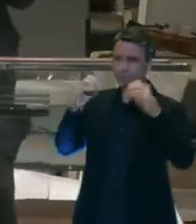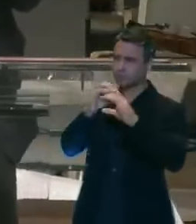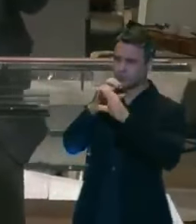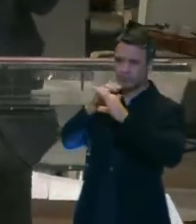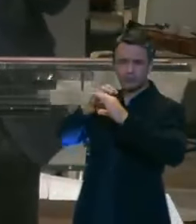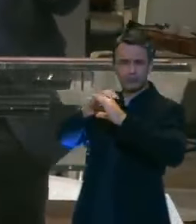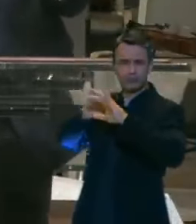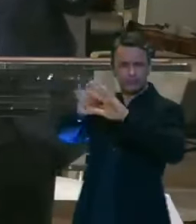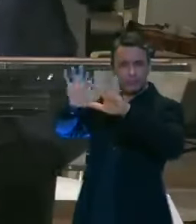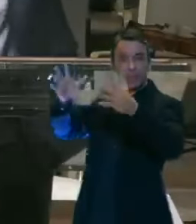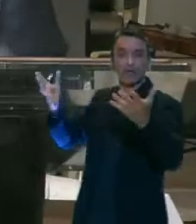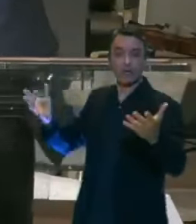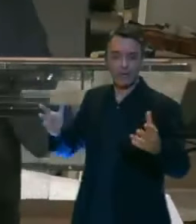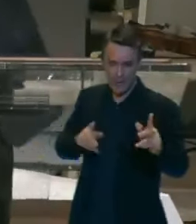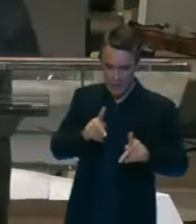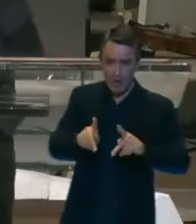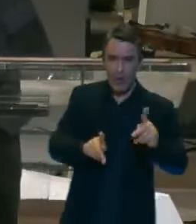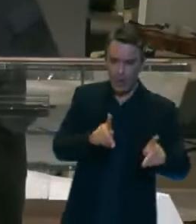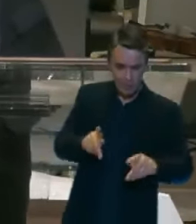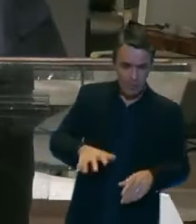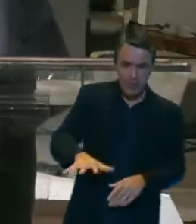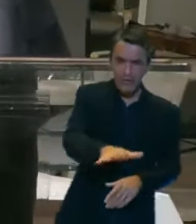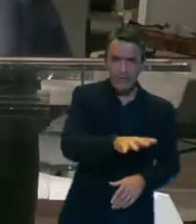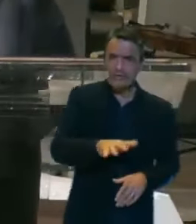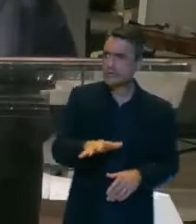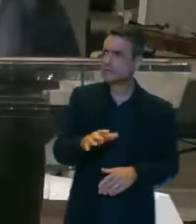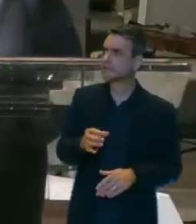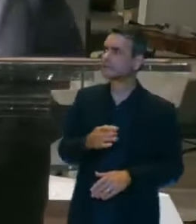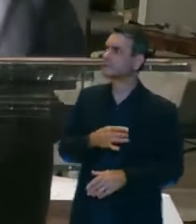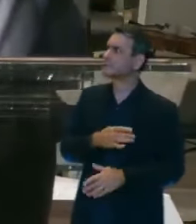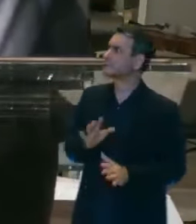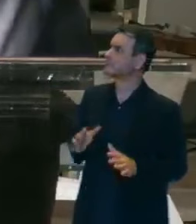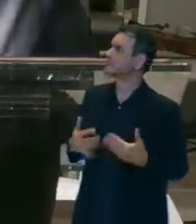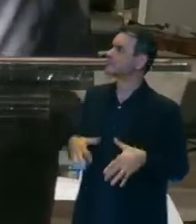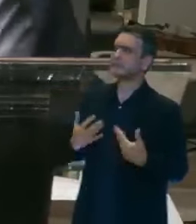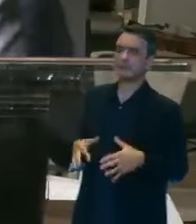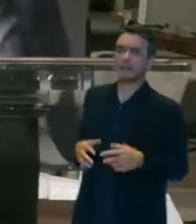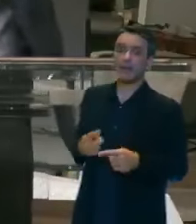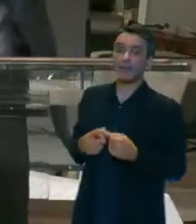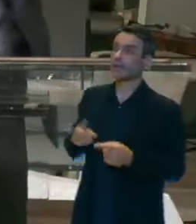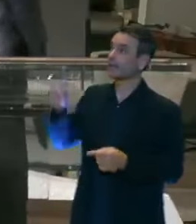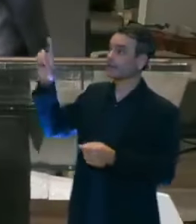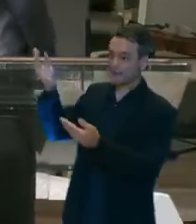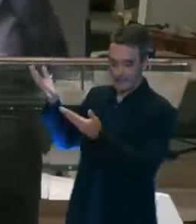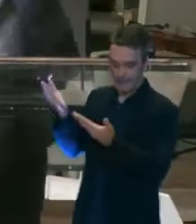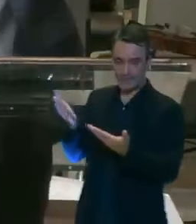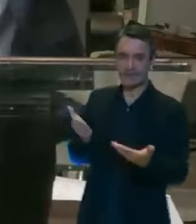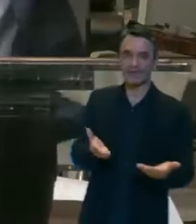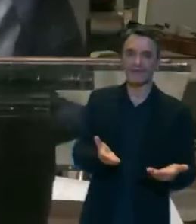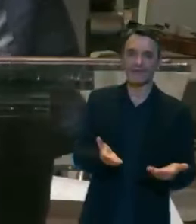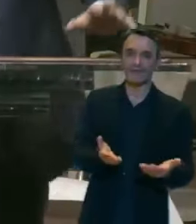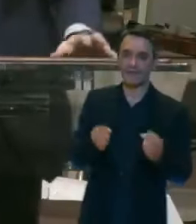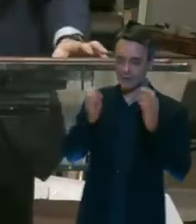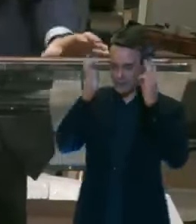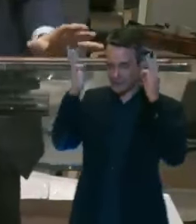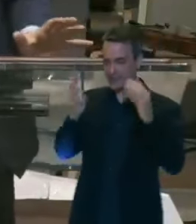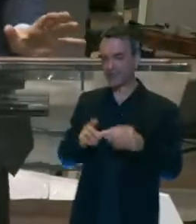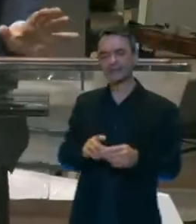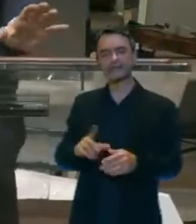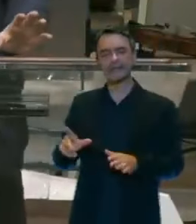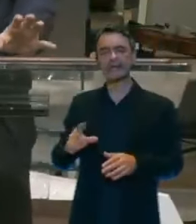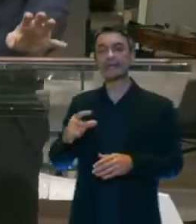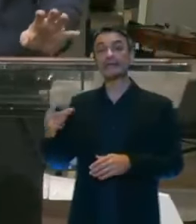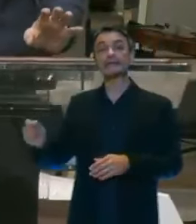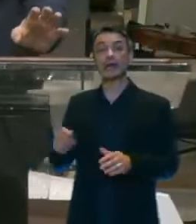Todo o povo que estava no arraial tremeu de medo, porque Deus estava os visitando. Moisés levou para fora do arraial o povo para se encontrar